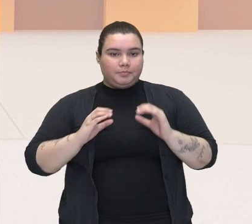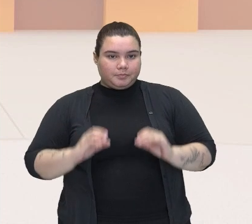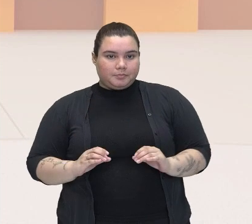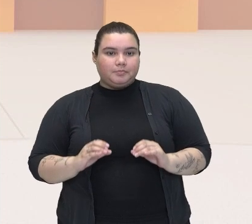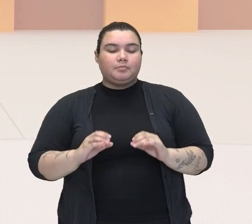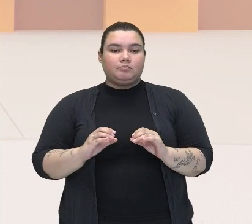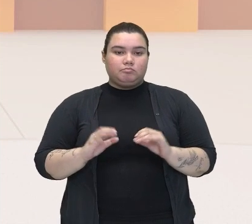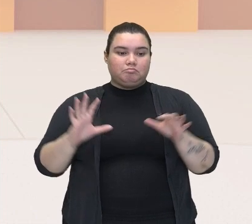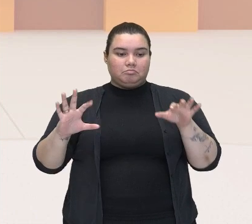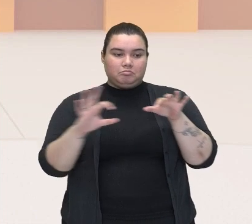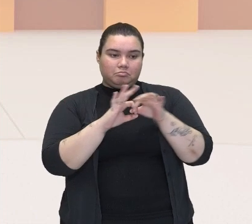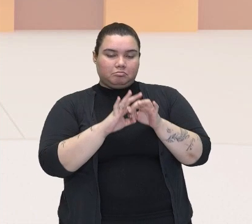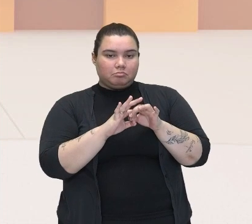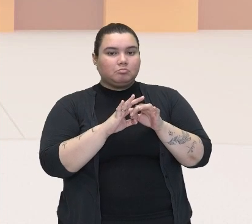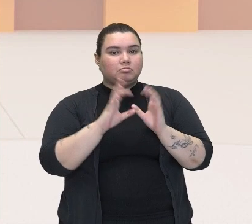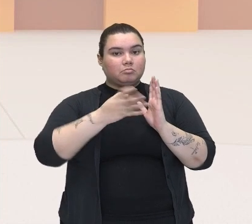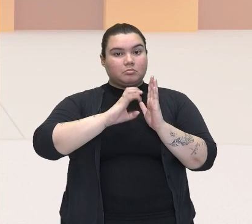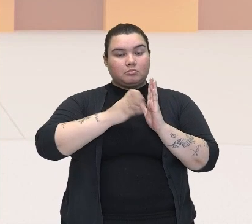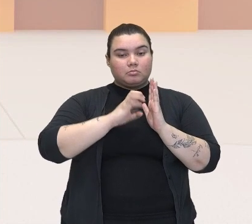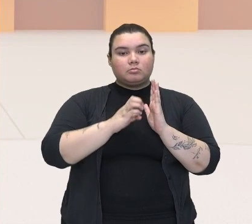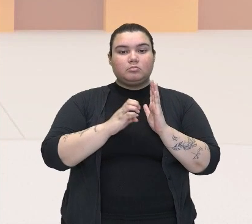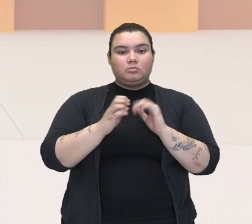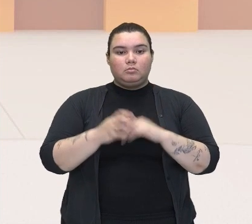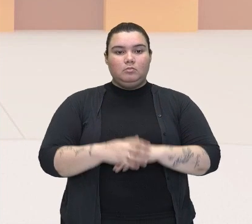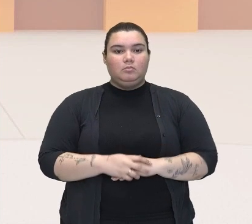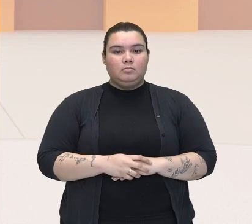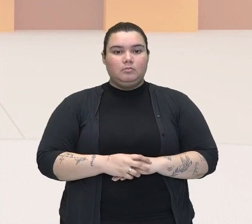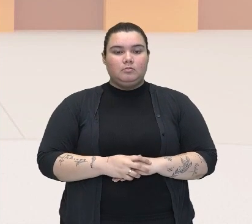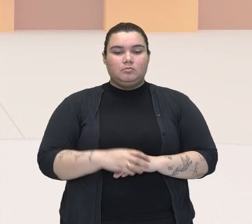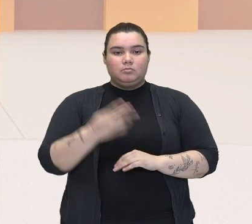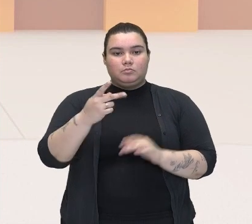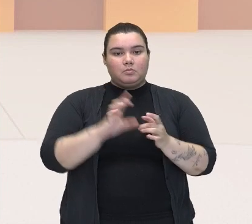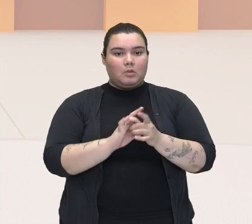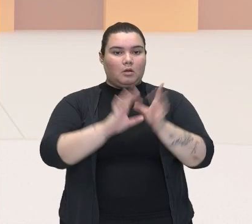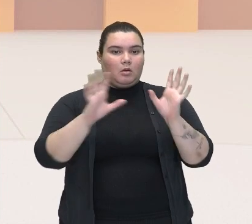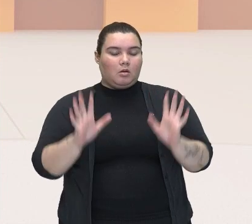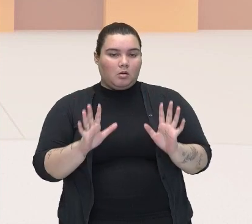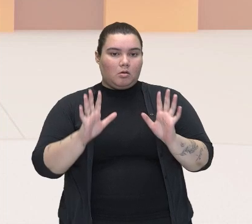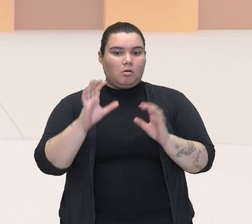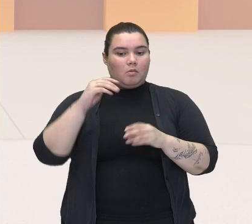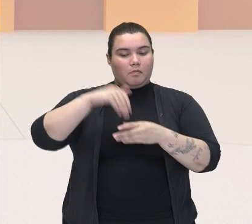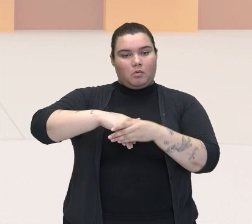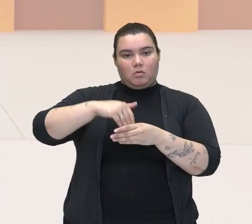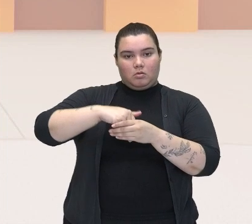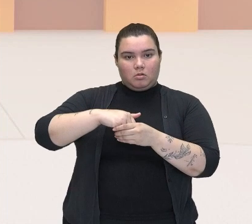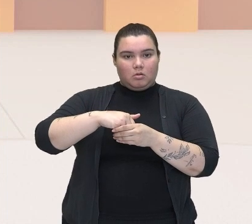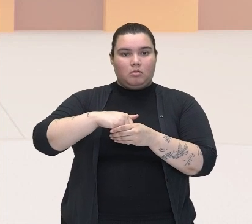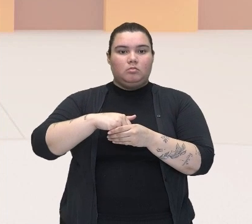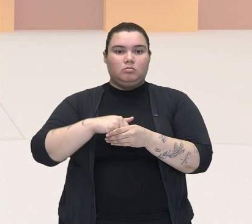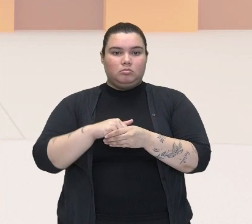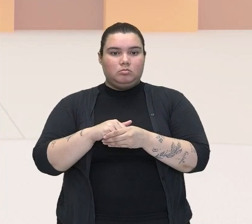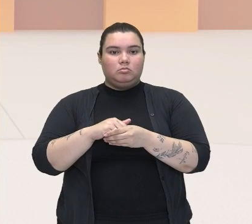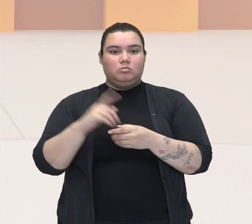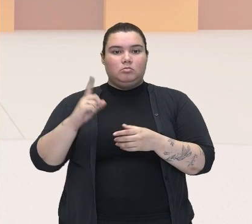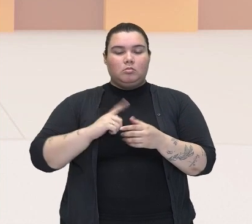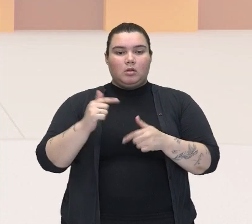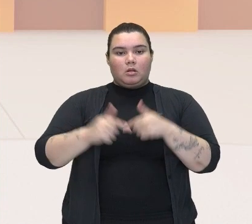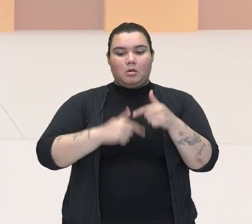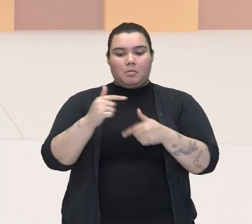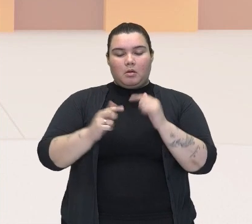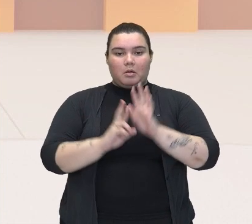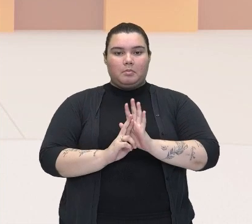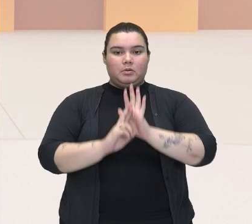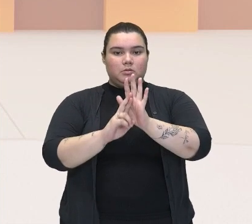a um partido e se colocar à sua disposição para ser eleito, né? Para trazer aí para trabalhar em nome